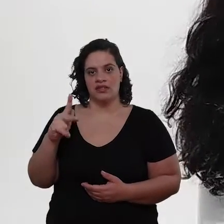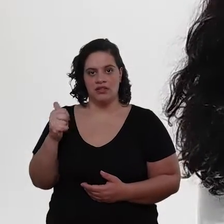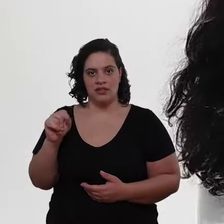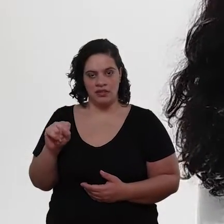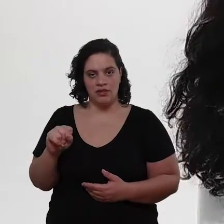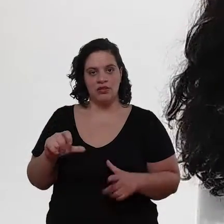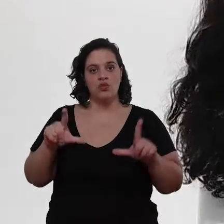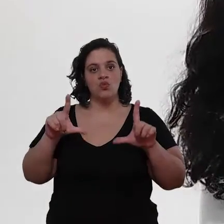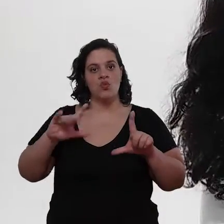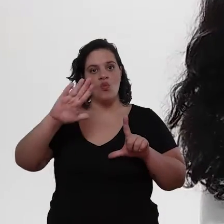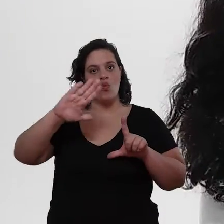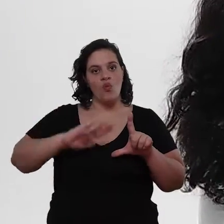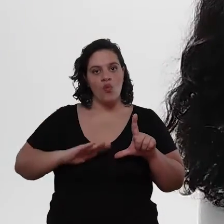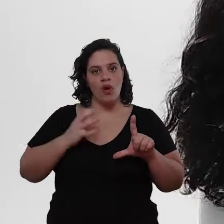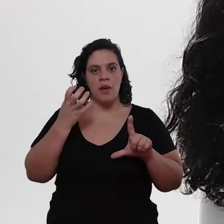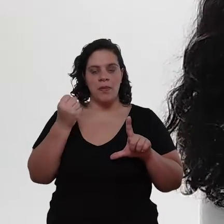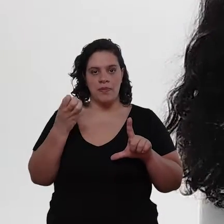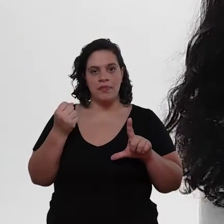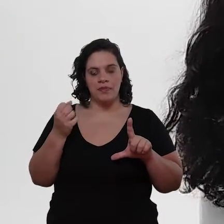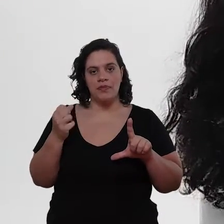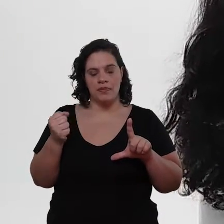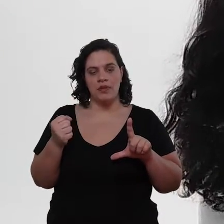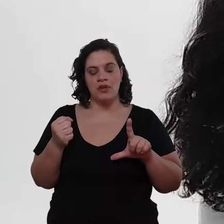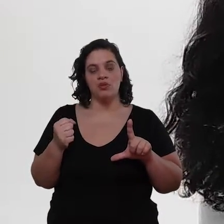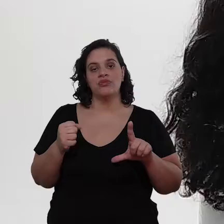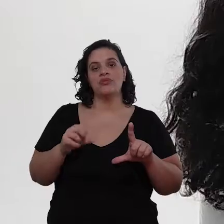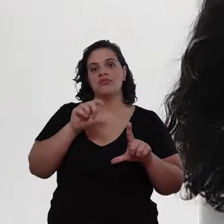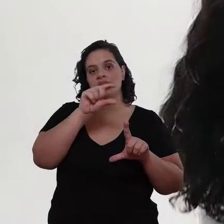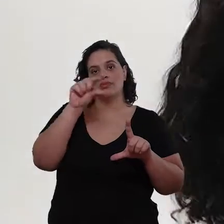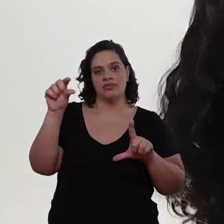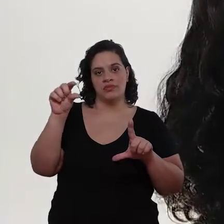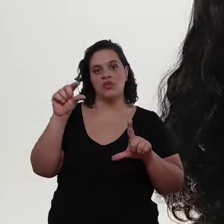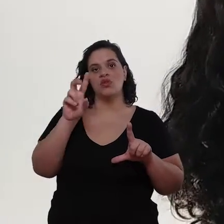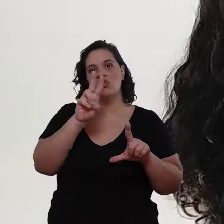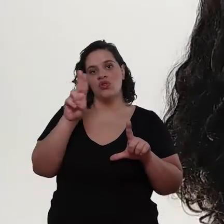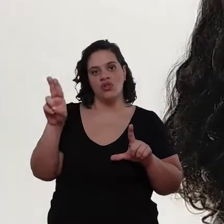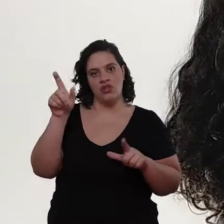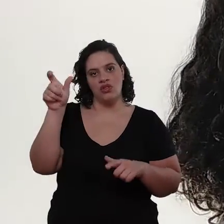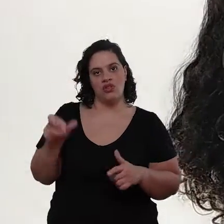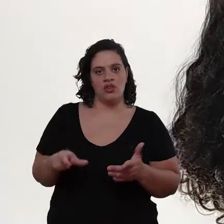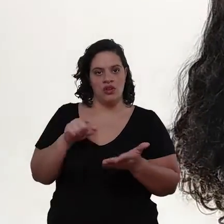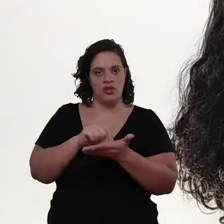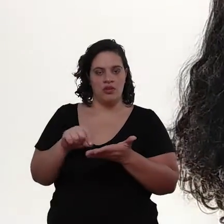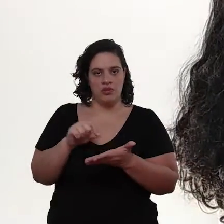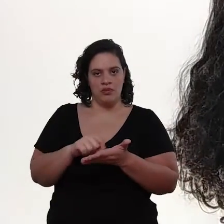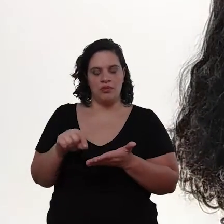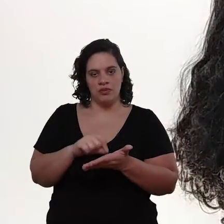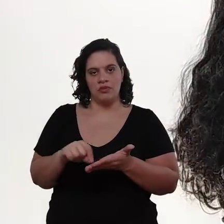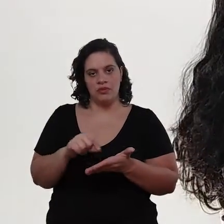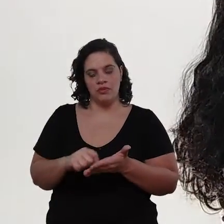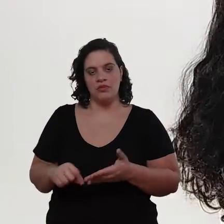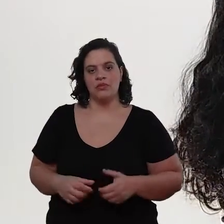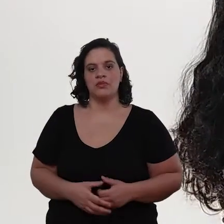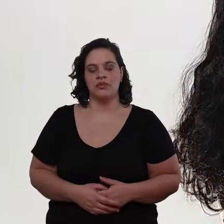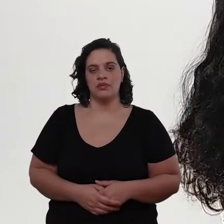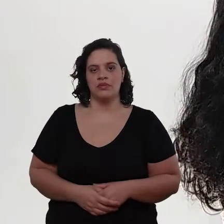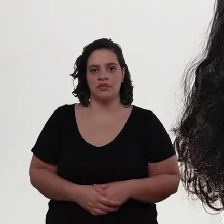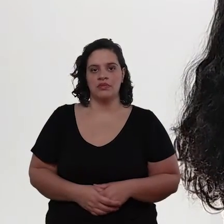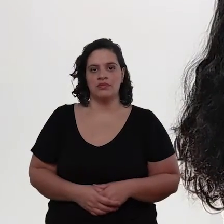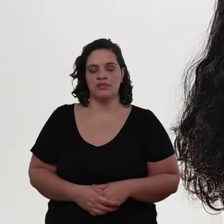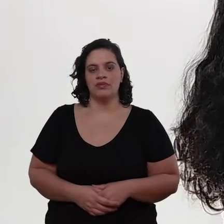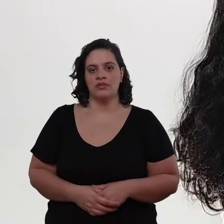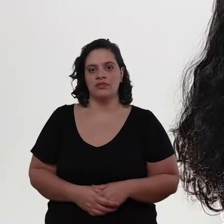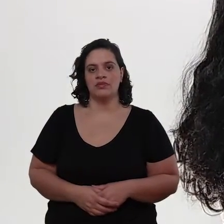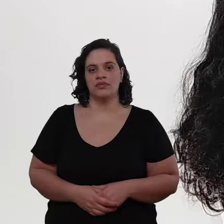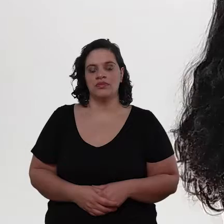livro, ele é todo de cor branca. Em sua capa, ele tem em cima, de modo central, a escrita